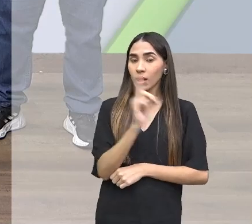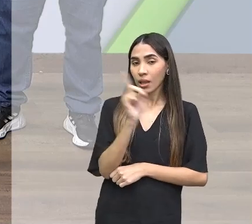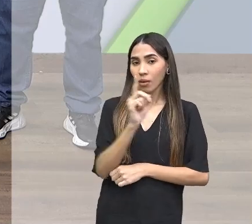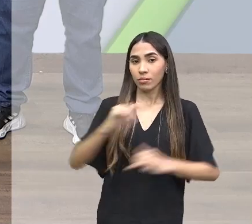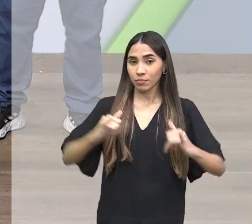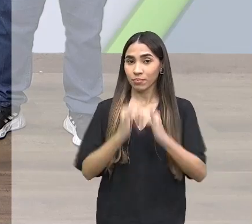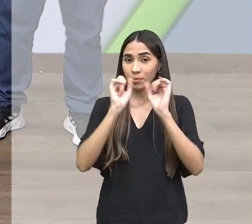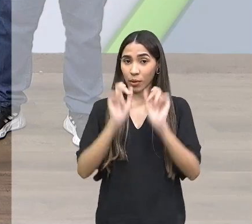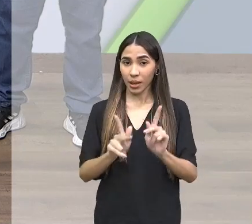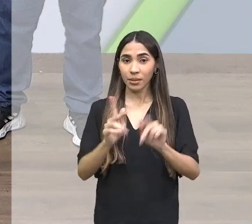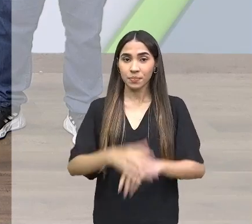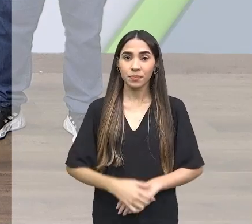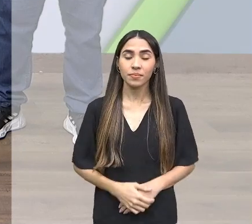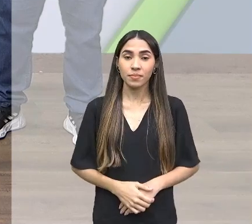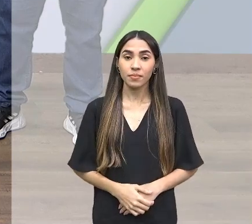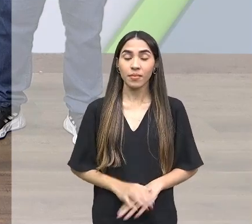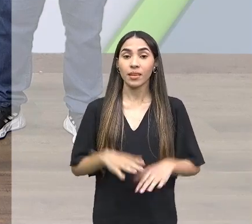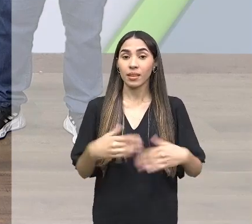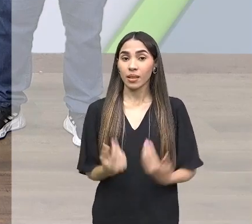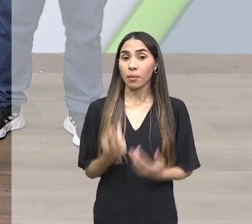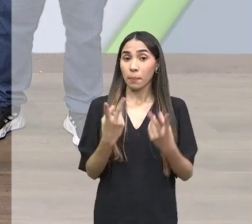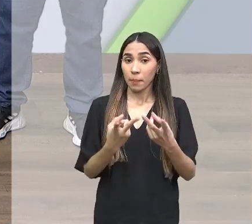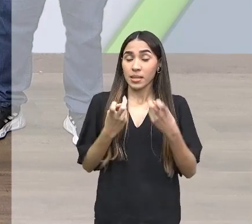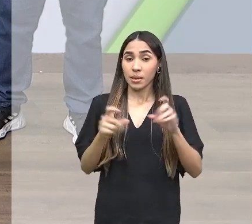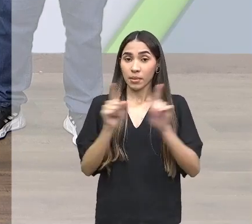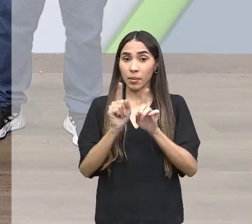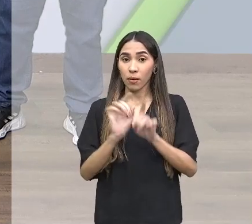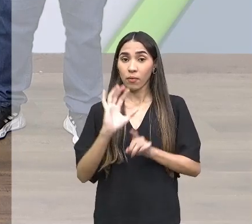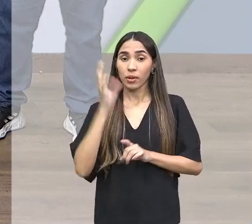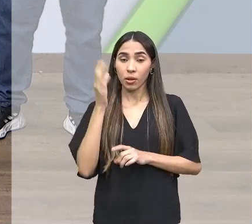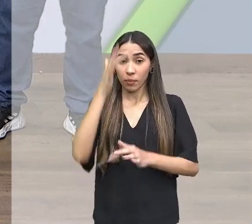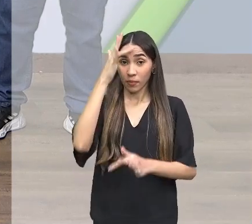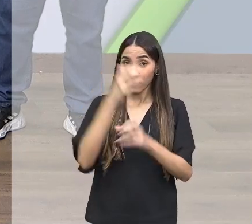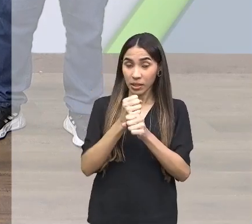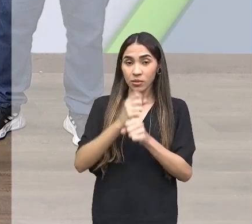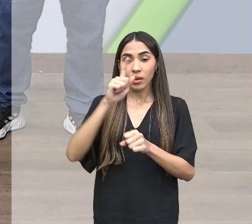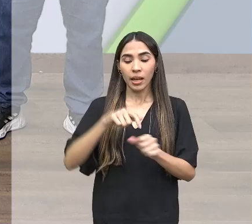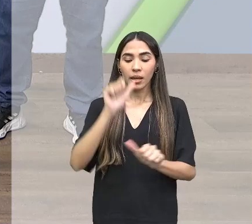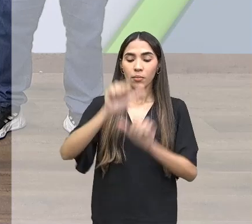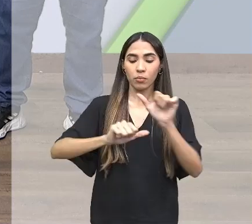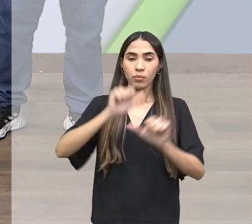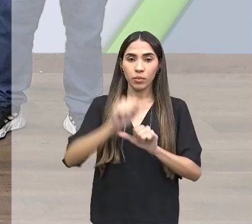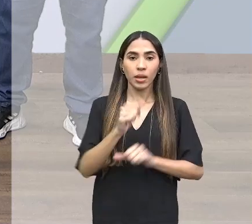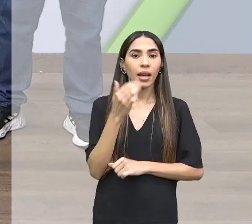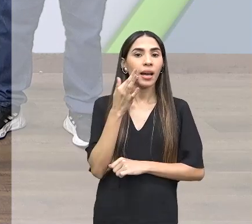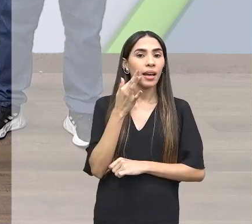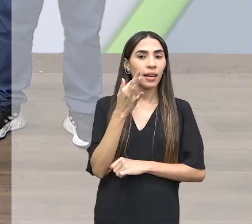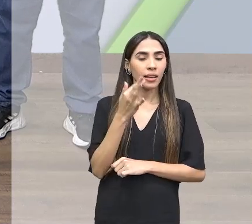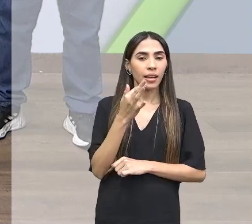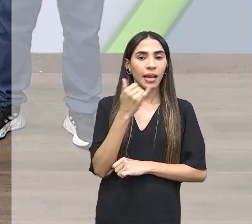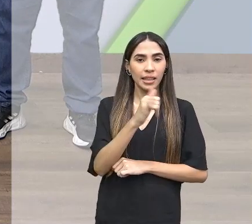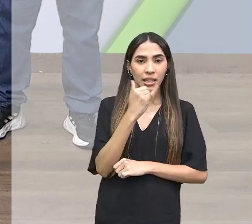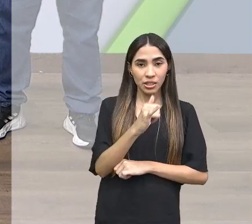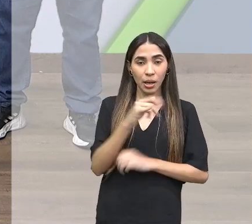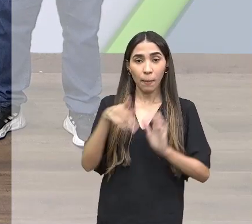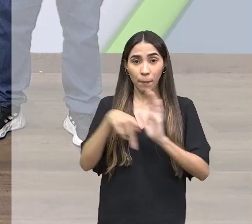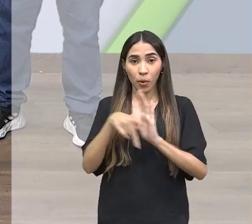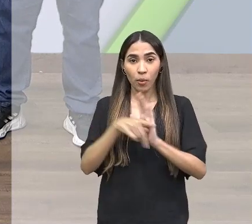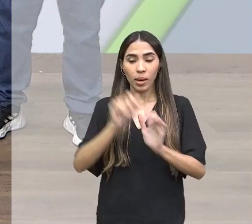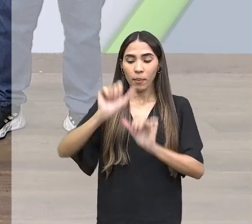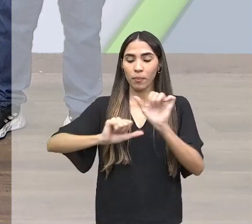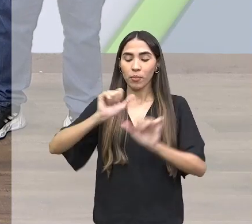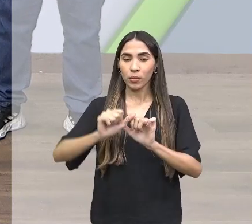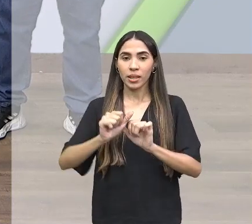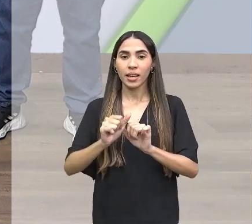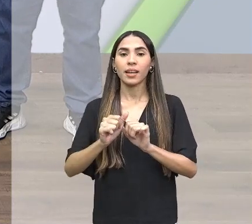hidrelétrica, beleza? Veja que nós temos aí um fenômeno físico. É transformado energia potencial gravitacional em